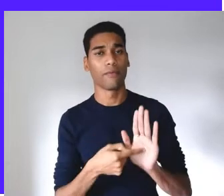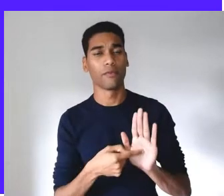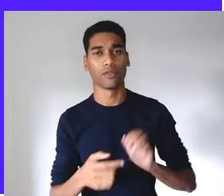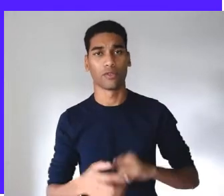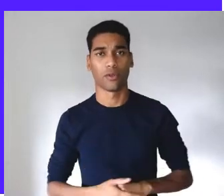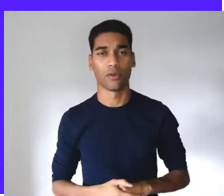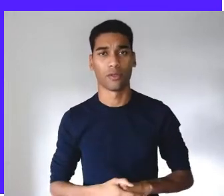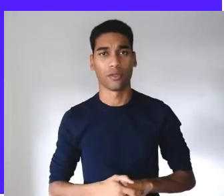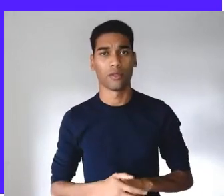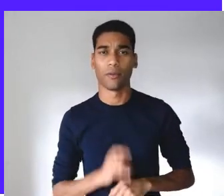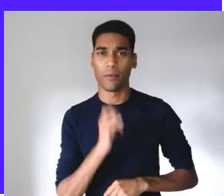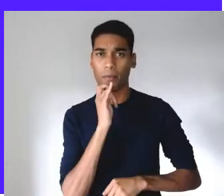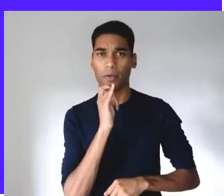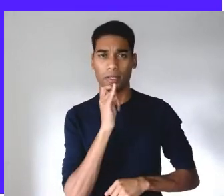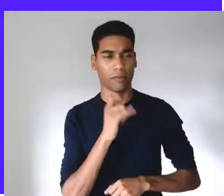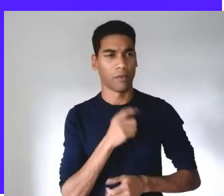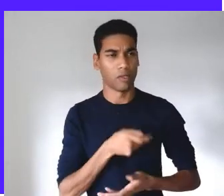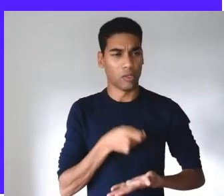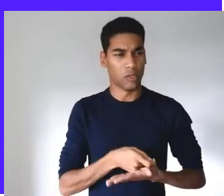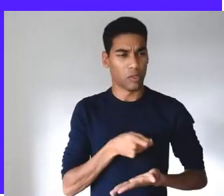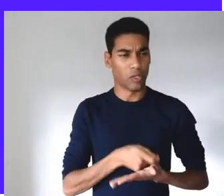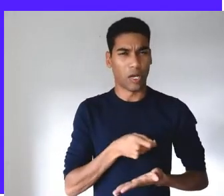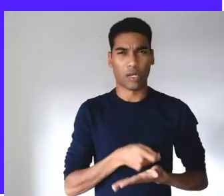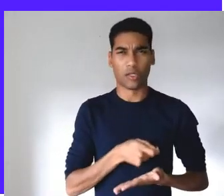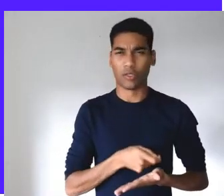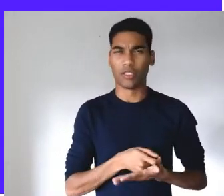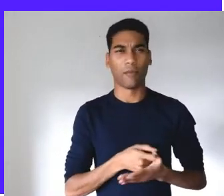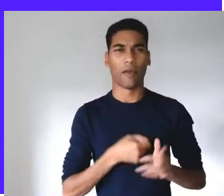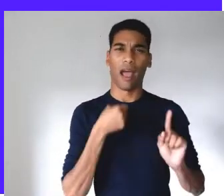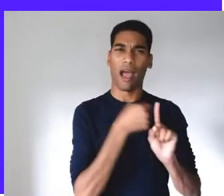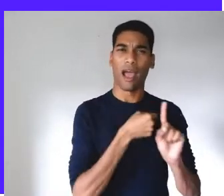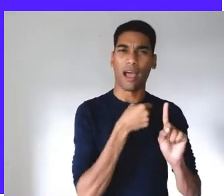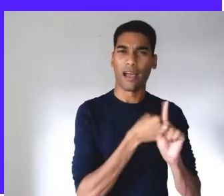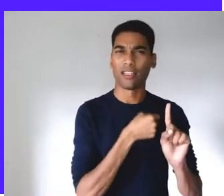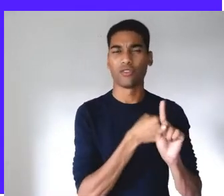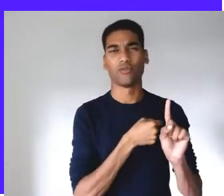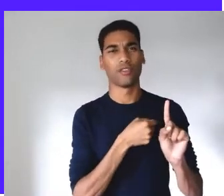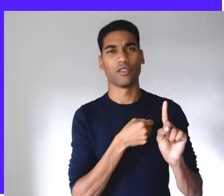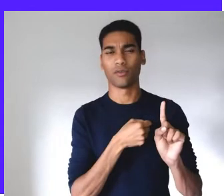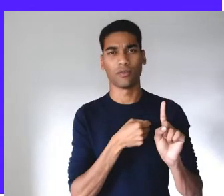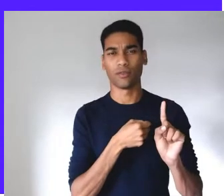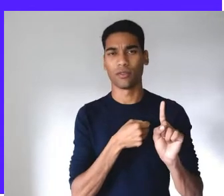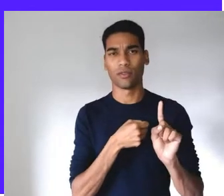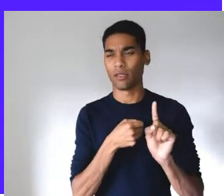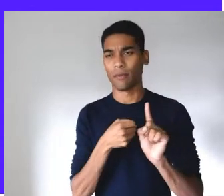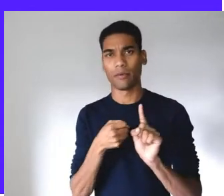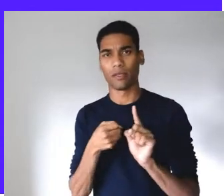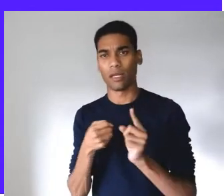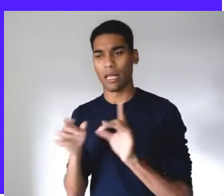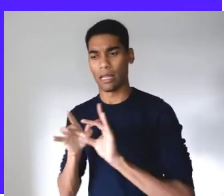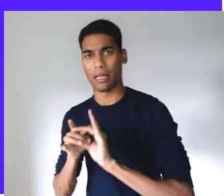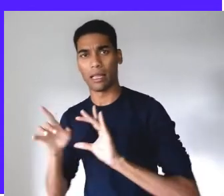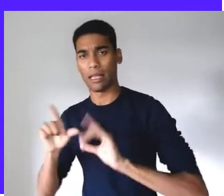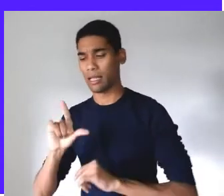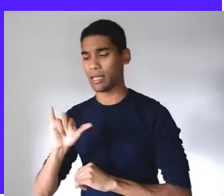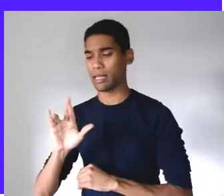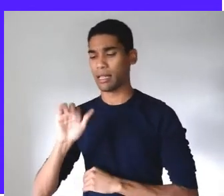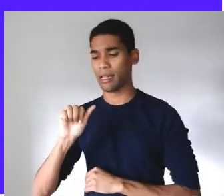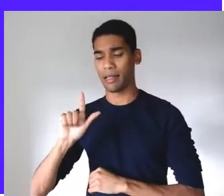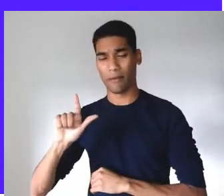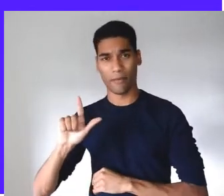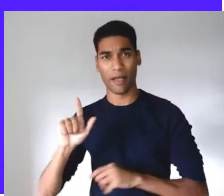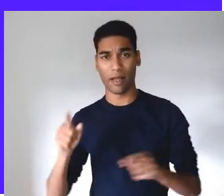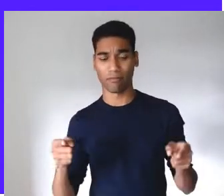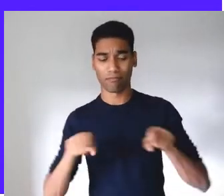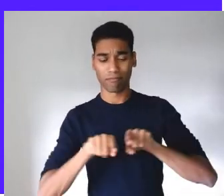tudo que não é liberal, toda crítica ao liberalismo, né, e não pode. Se a gente, é